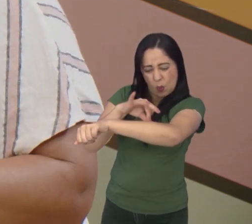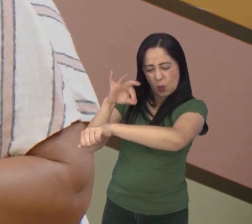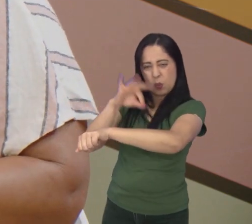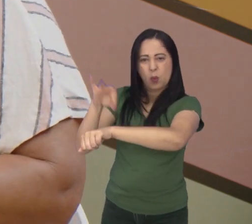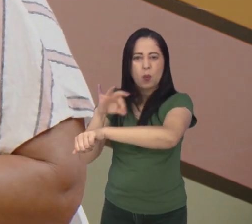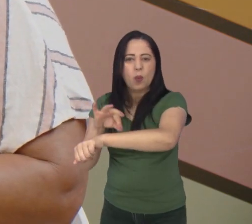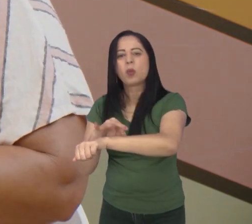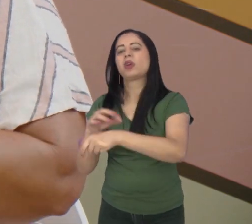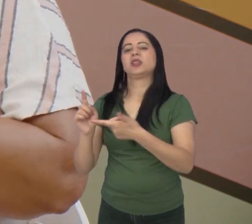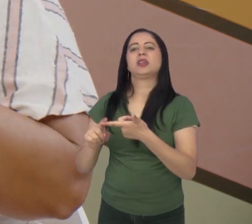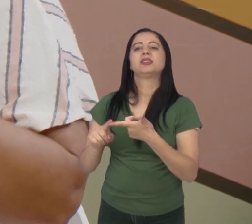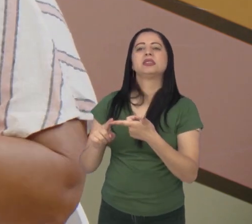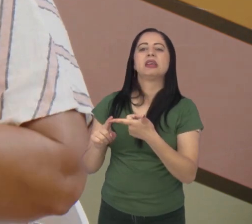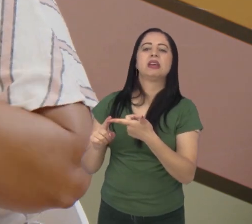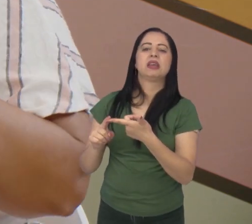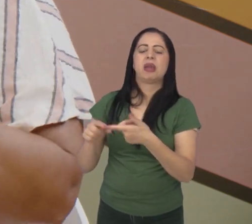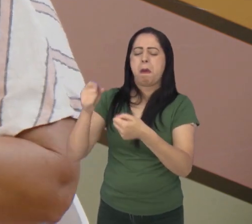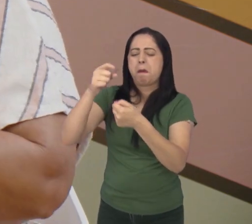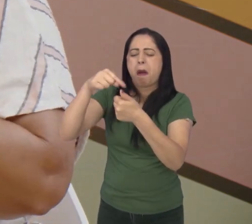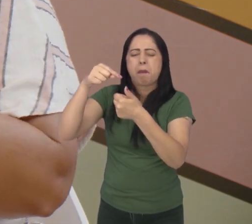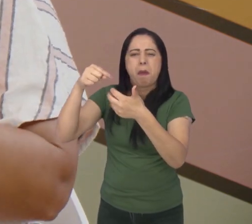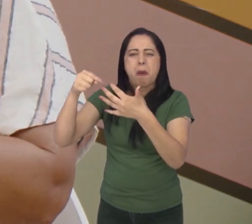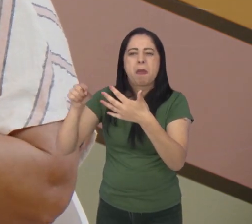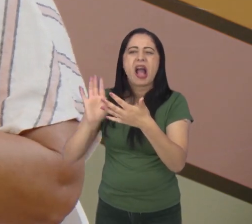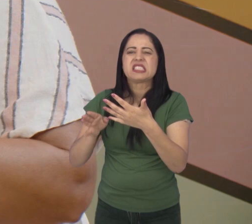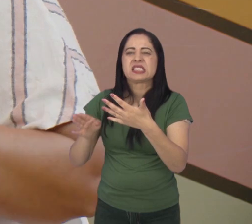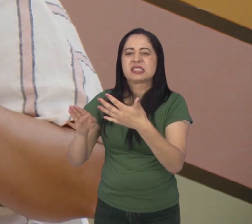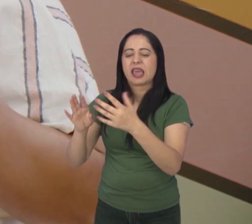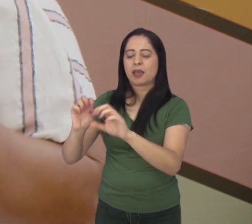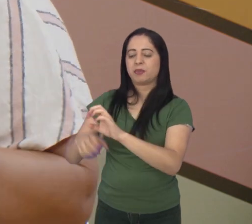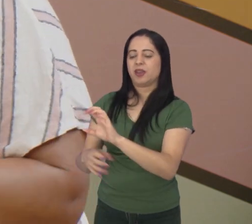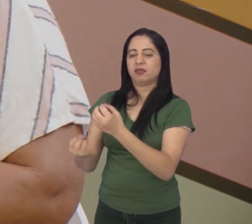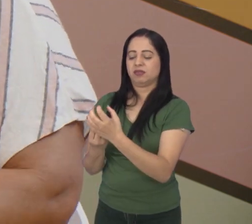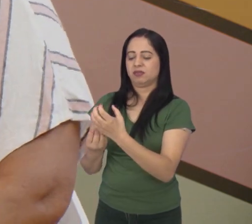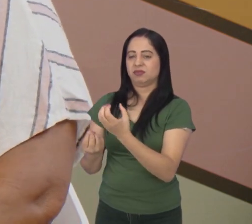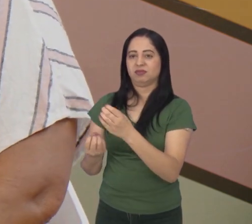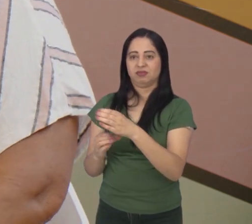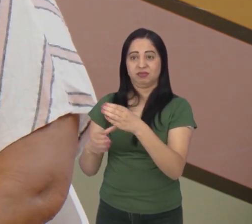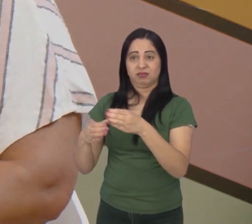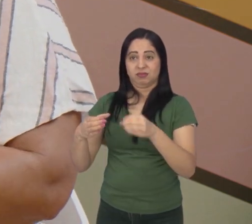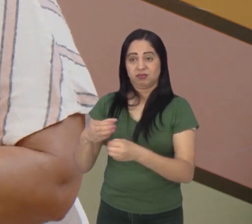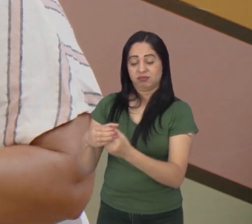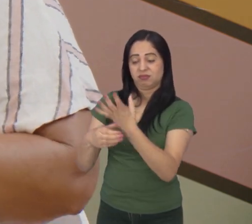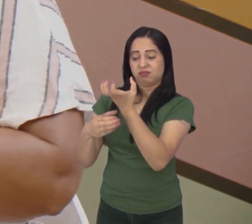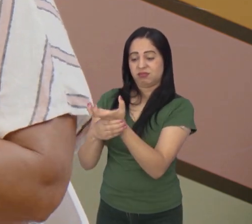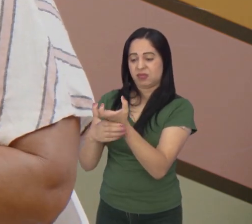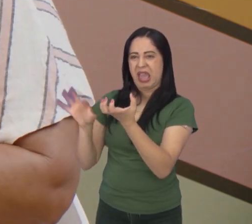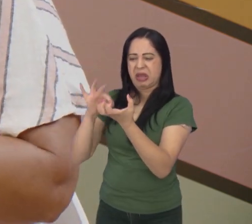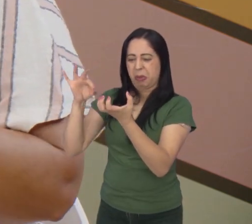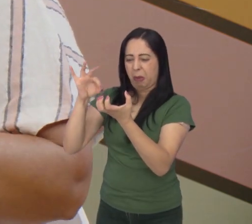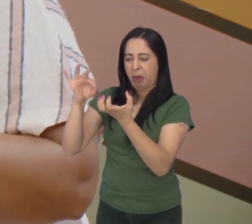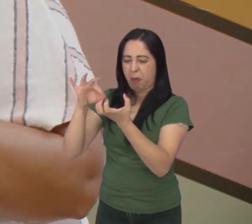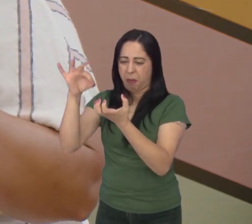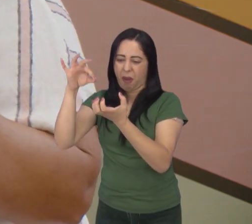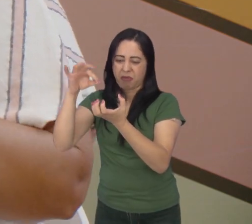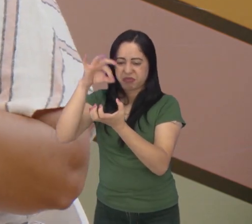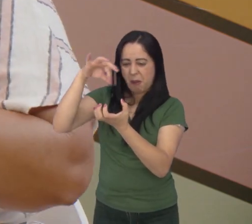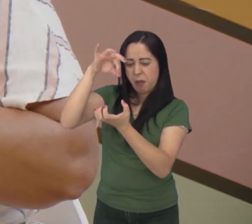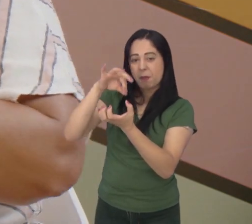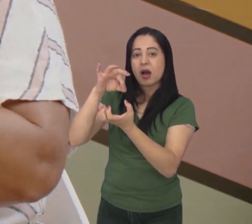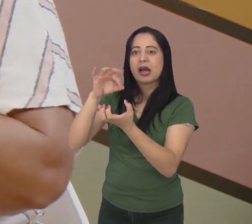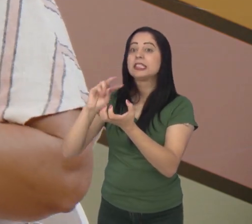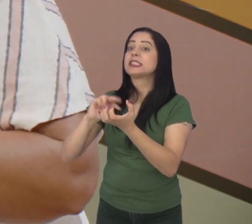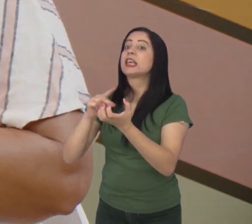pulgão, cochonilha, esses bichinhos estão sempre rodeando os jardins, os nossos vasos, podem significar que eu tenho